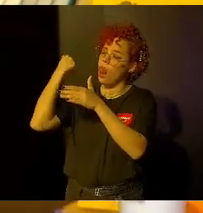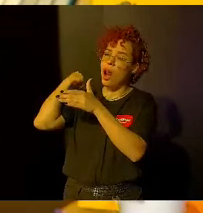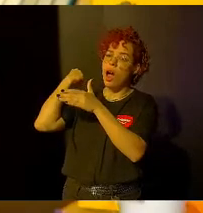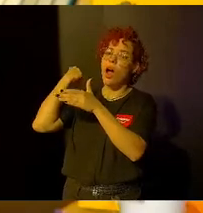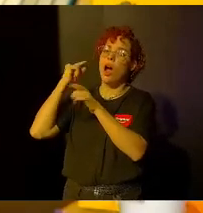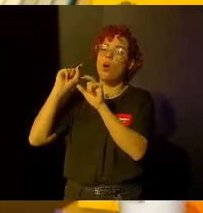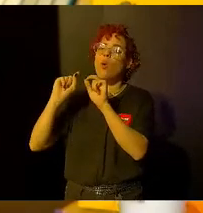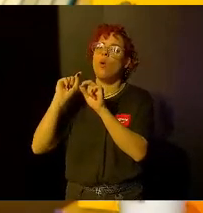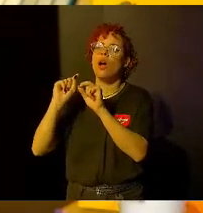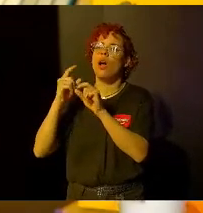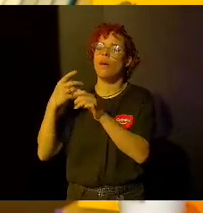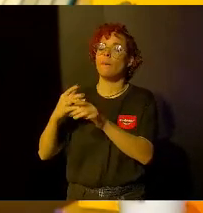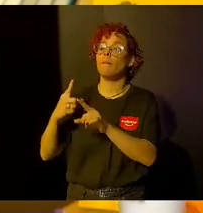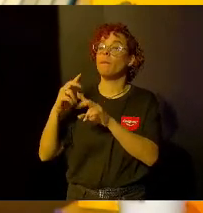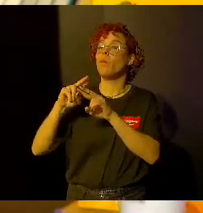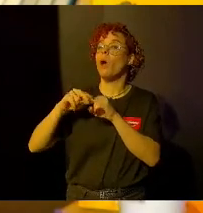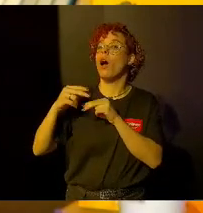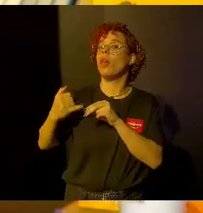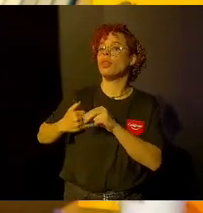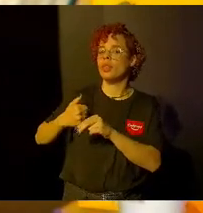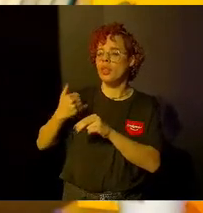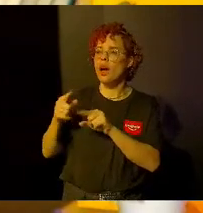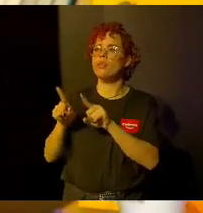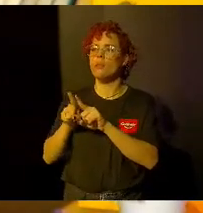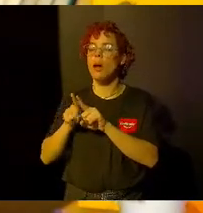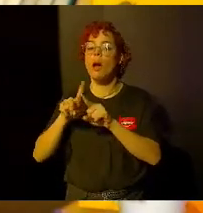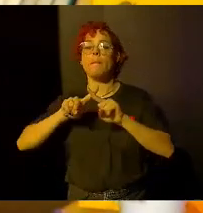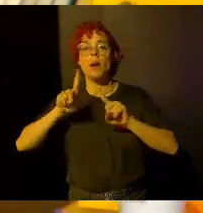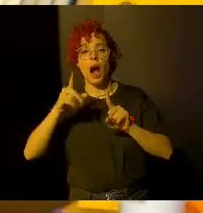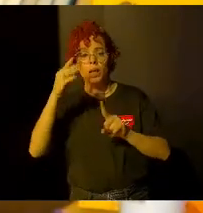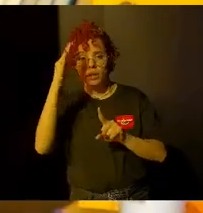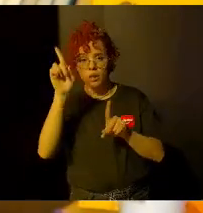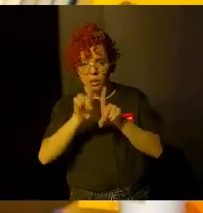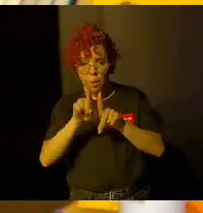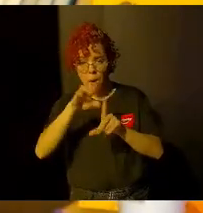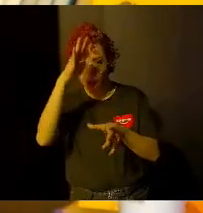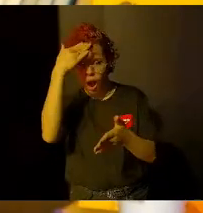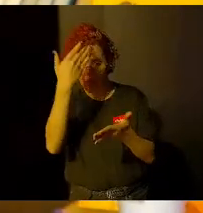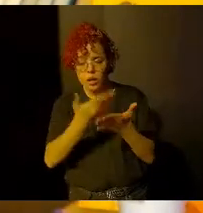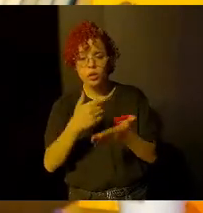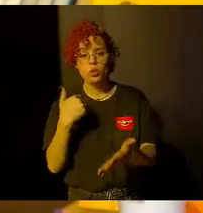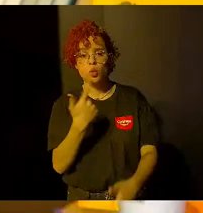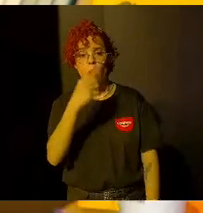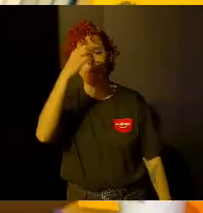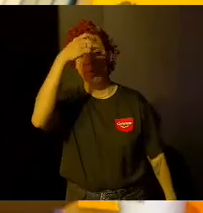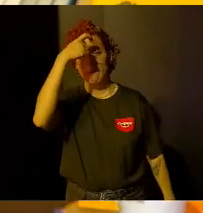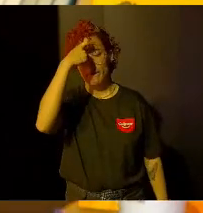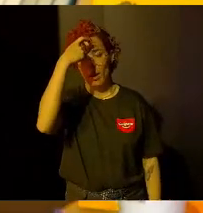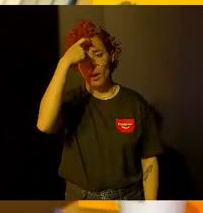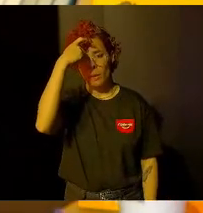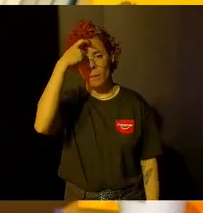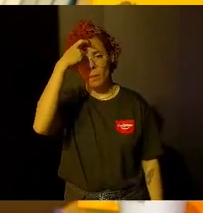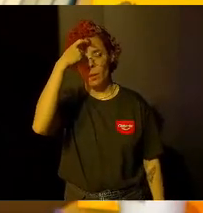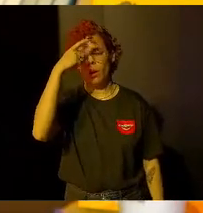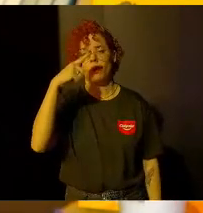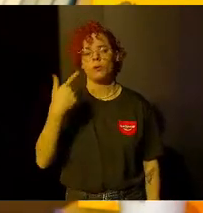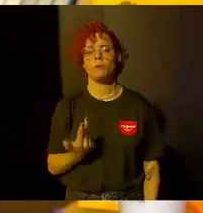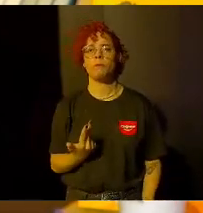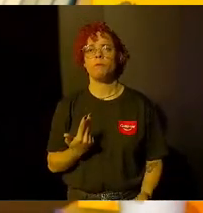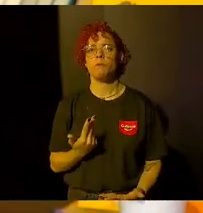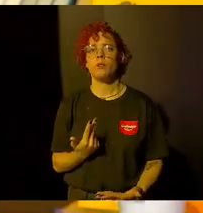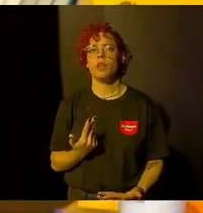idade mas eu acredito que as nossas memórias Como disse o Felipe